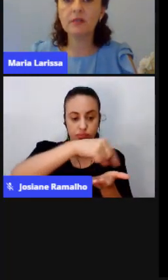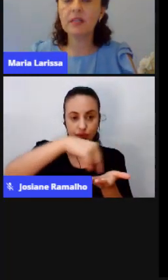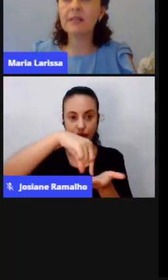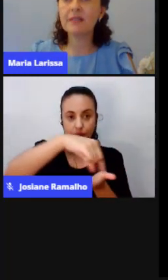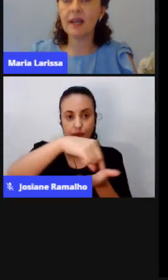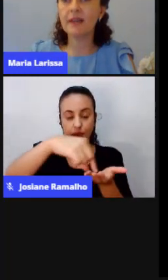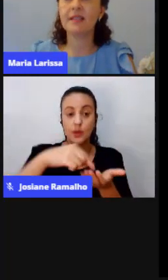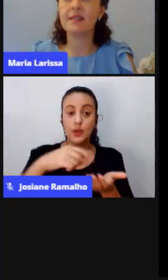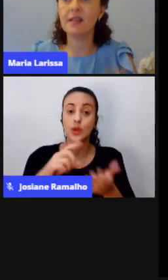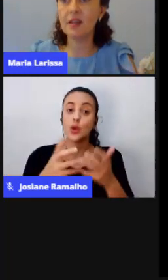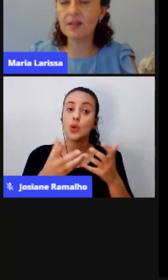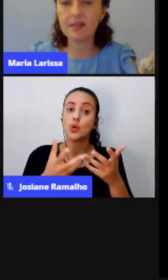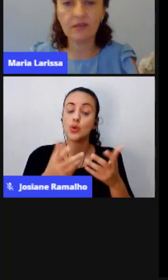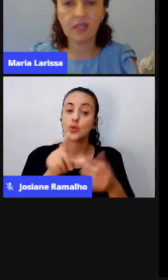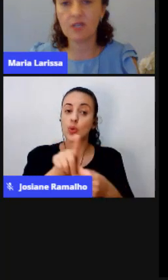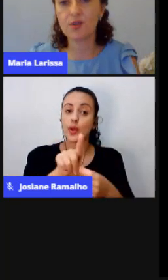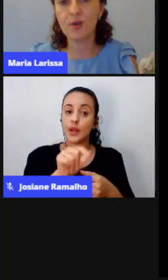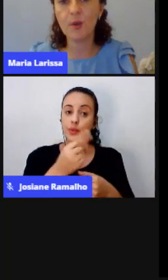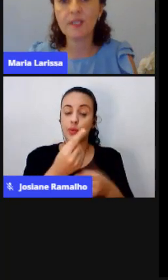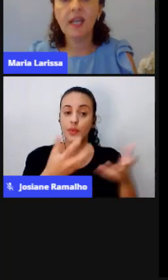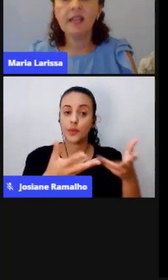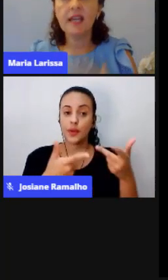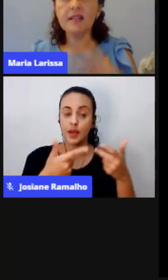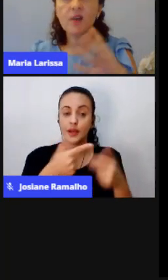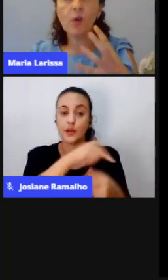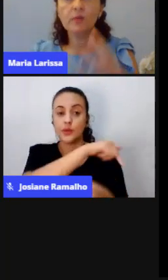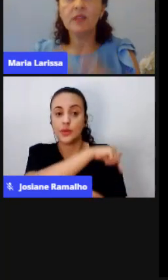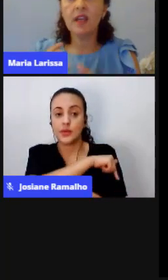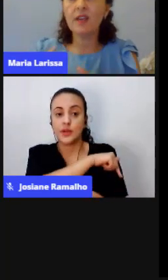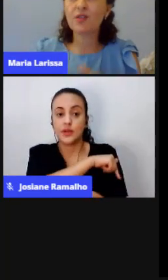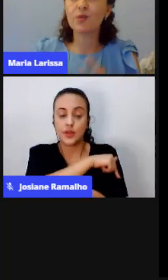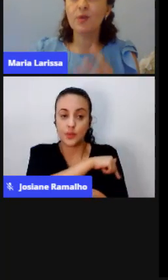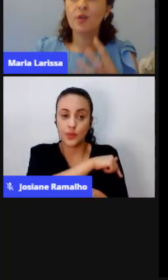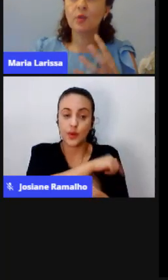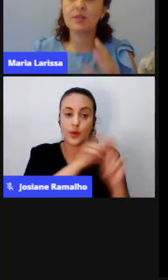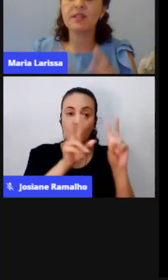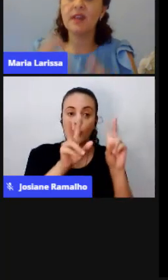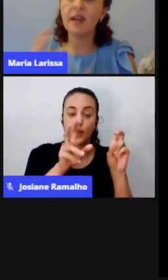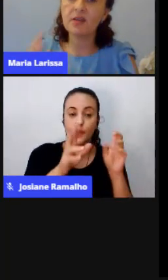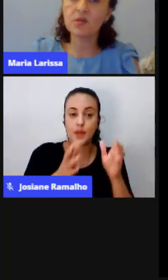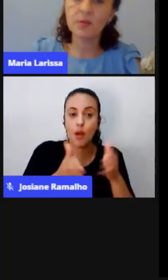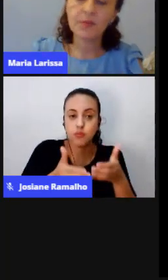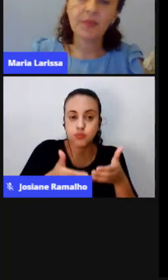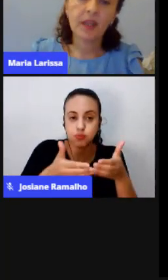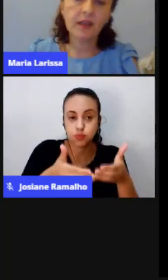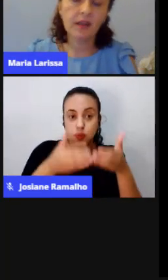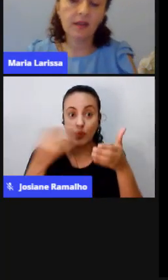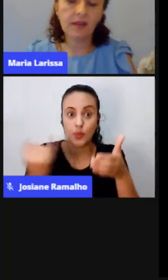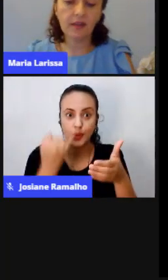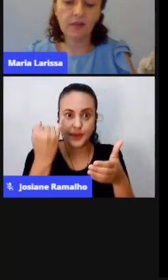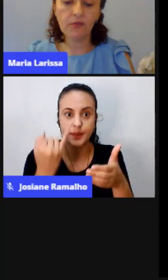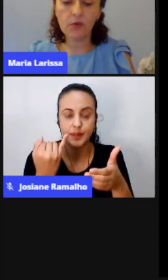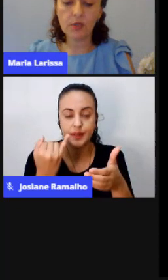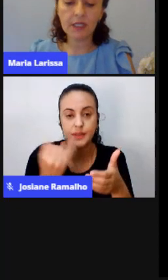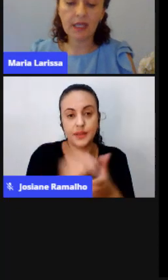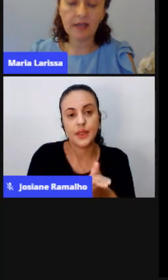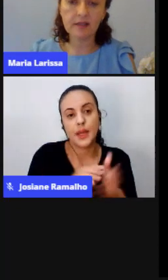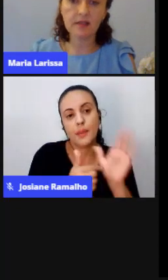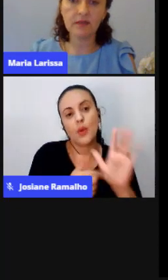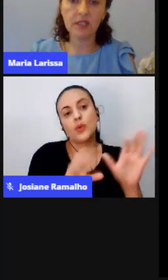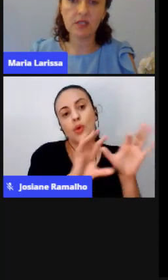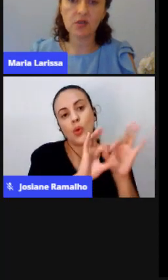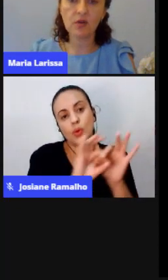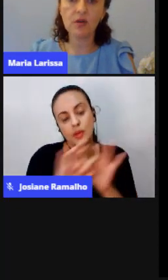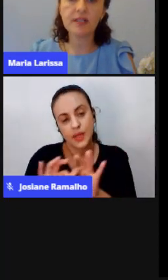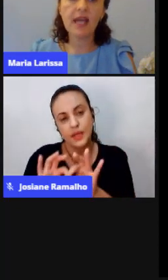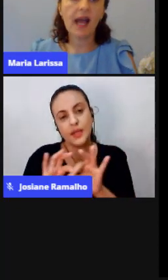7º ano, que trata das grandes navegações e desse contexto do processo que foi as